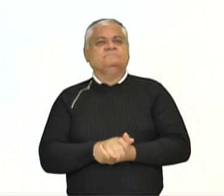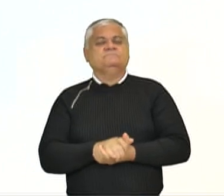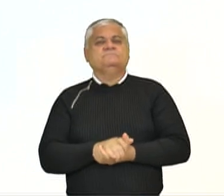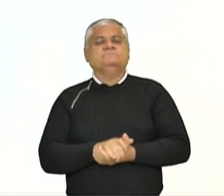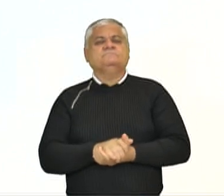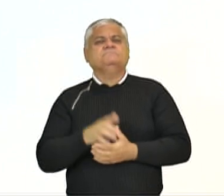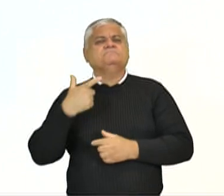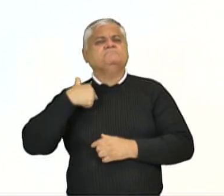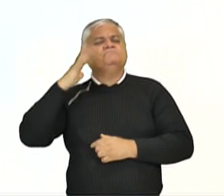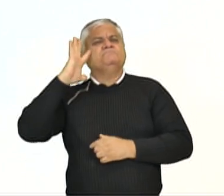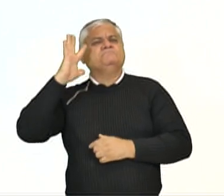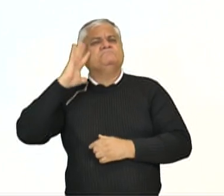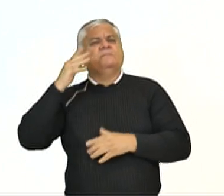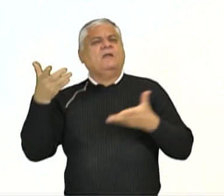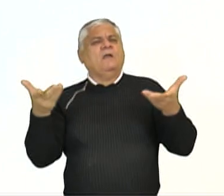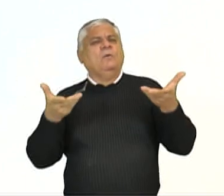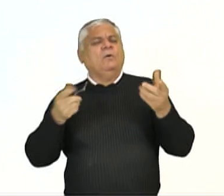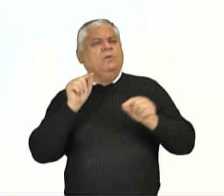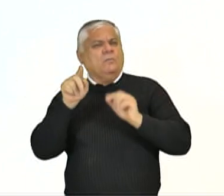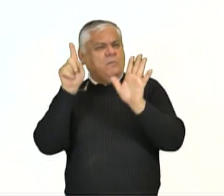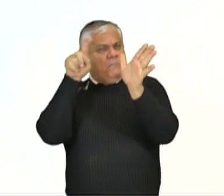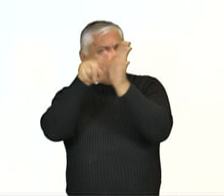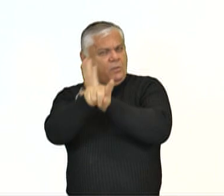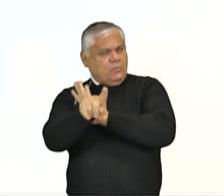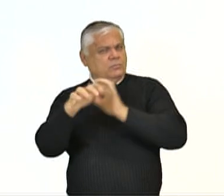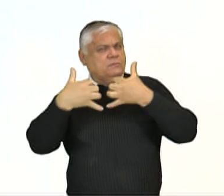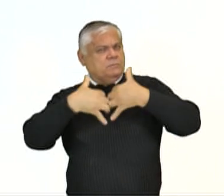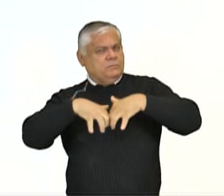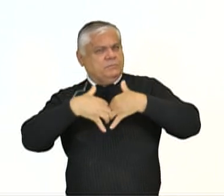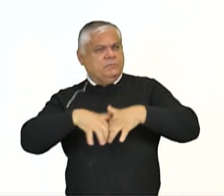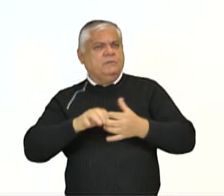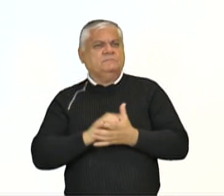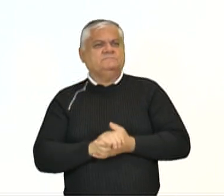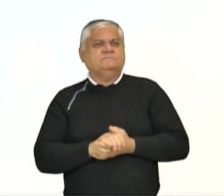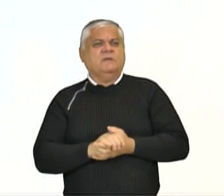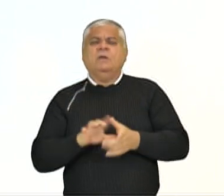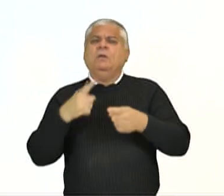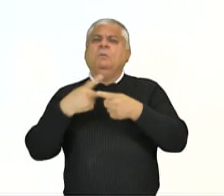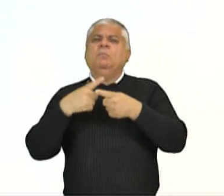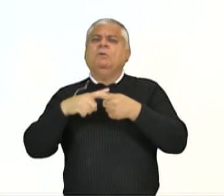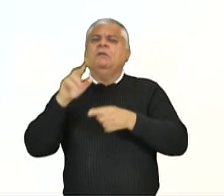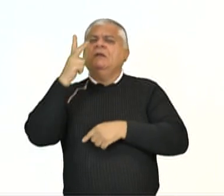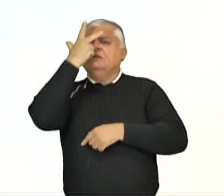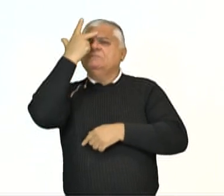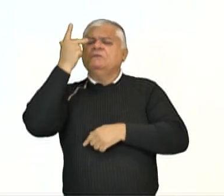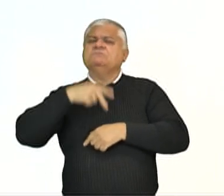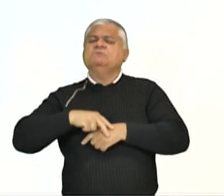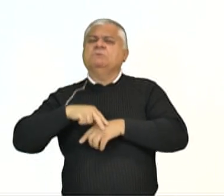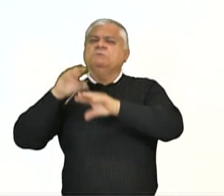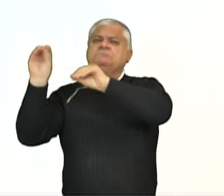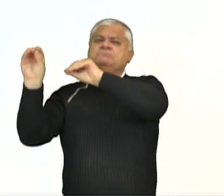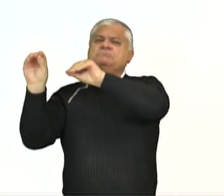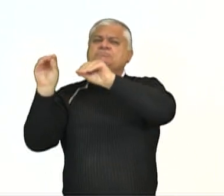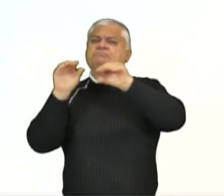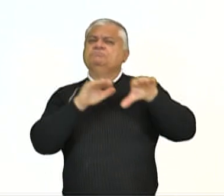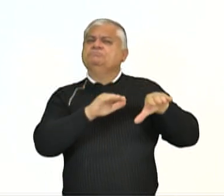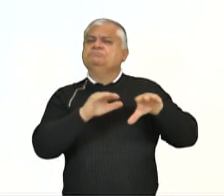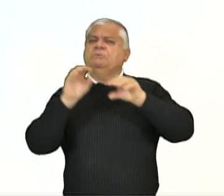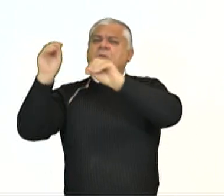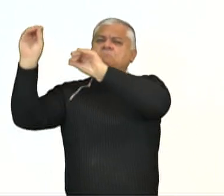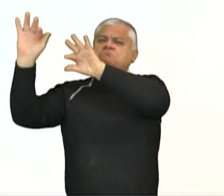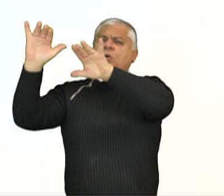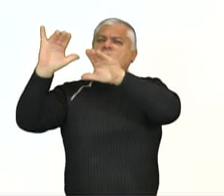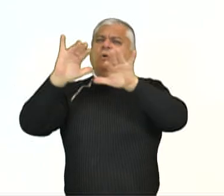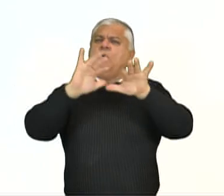E vamos refletir então nesse momento como perguntas iniciais. Por que as pessoas imigram? Você sabe o porquê que as pessoas se